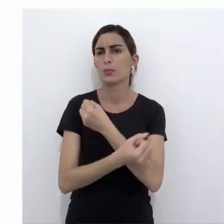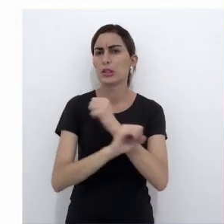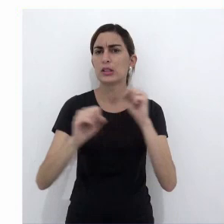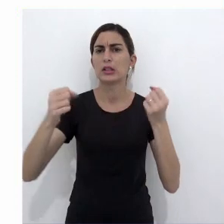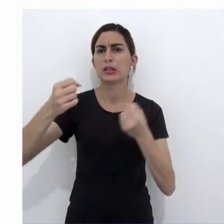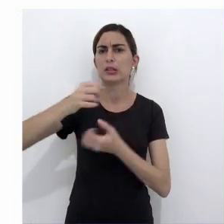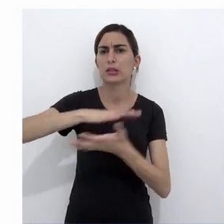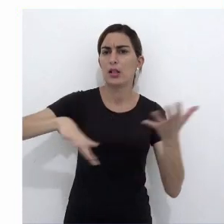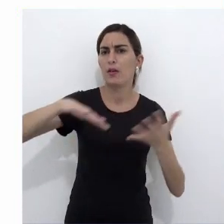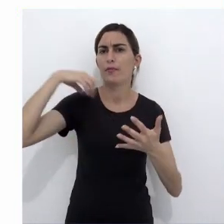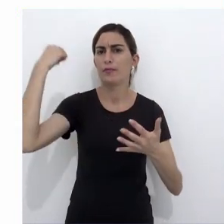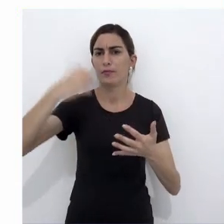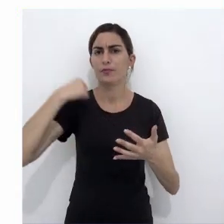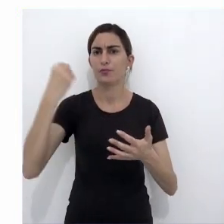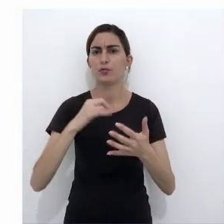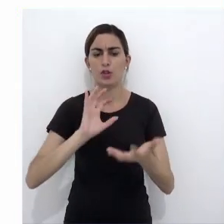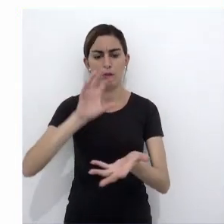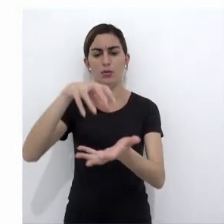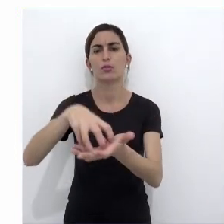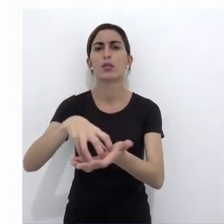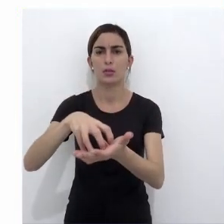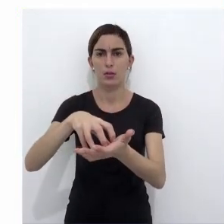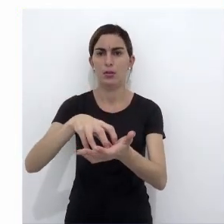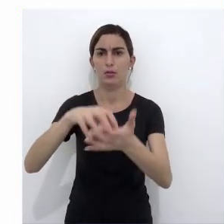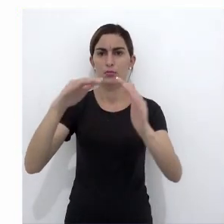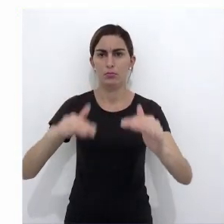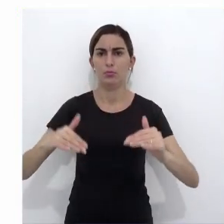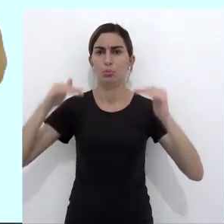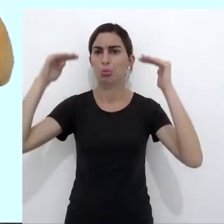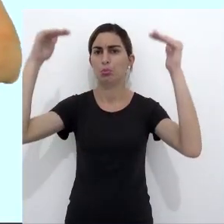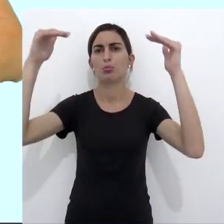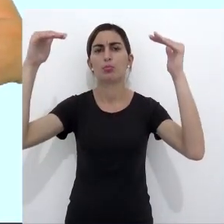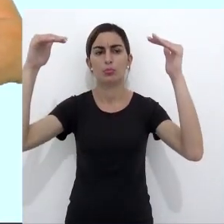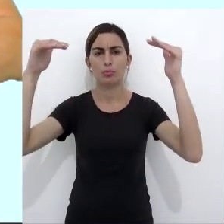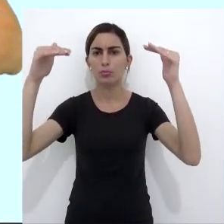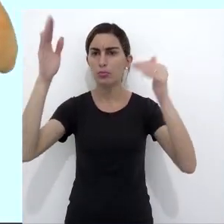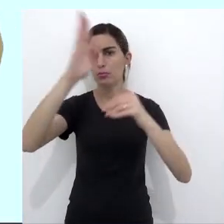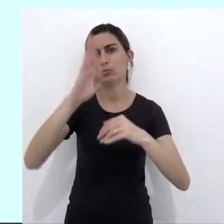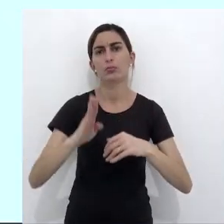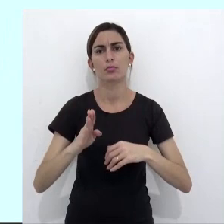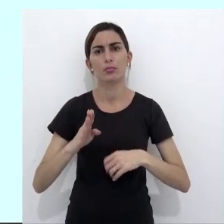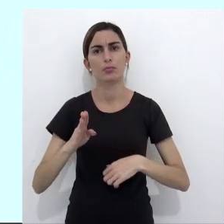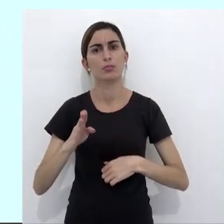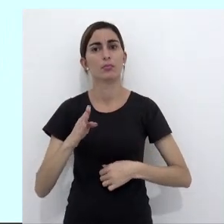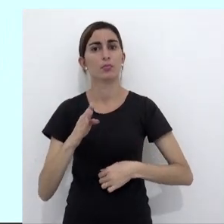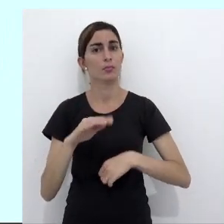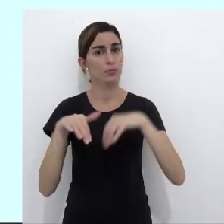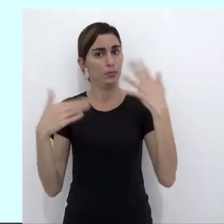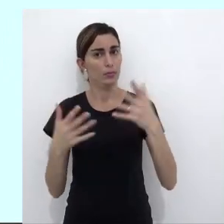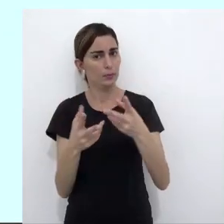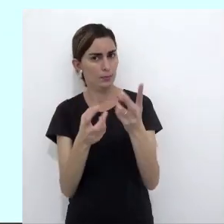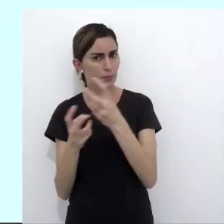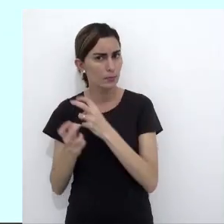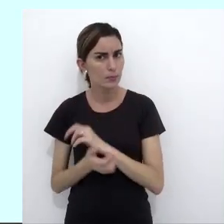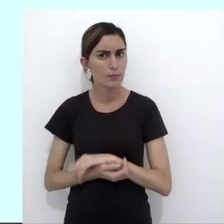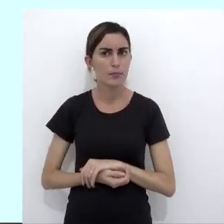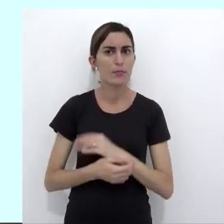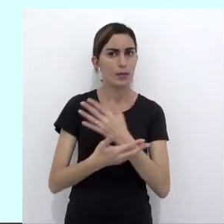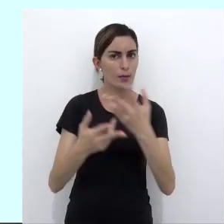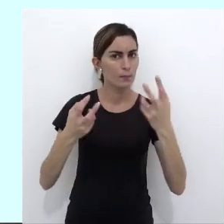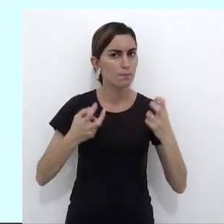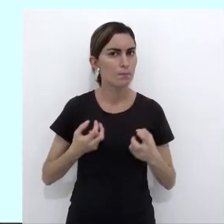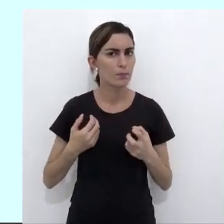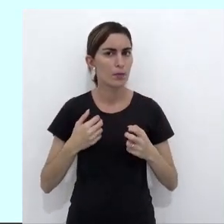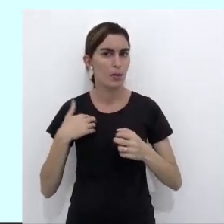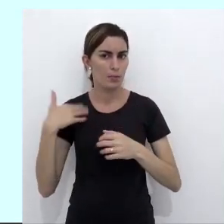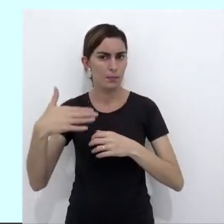revoltas contra o centralismo monárquico brasileiro. Então, percebam que no